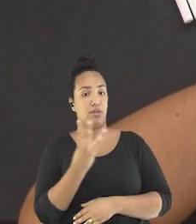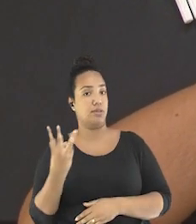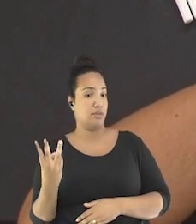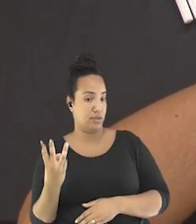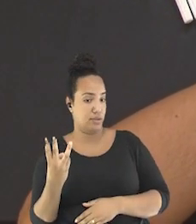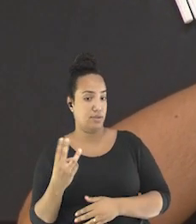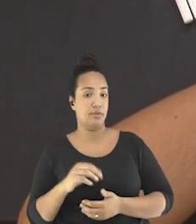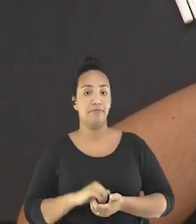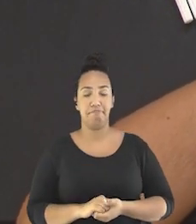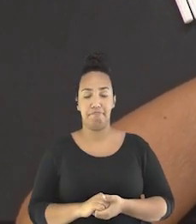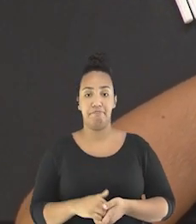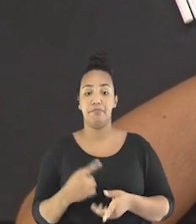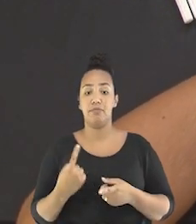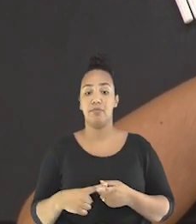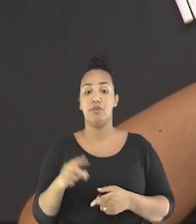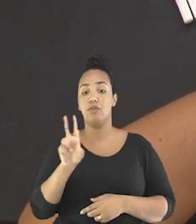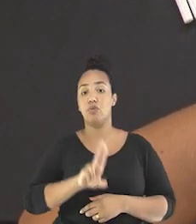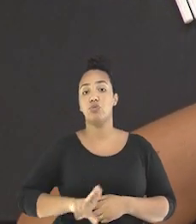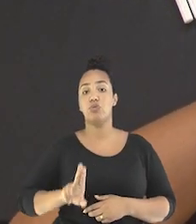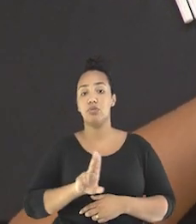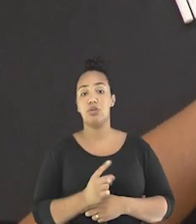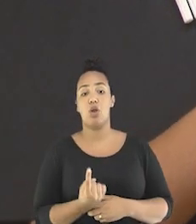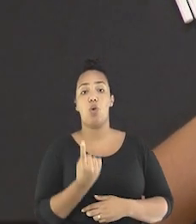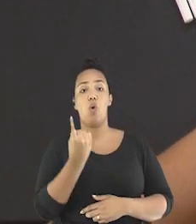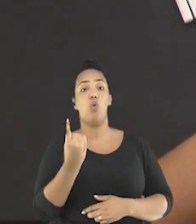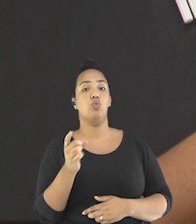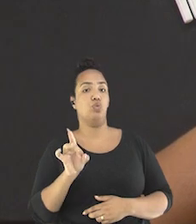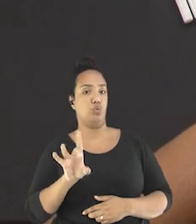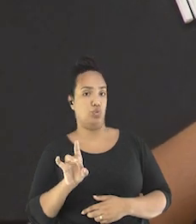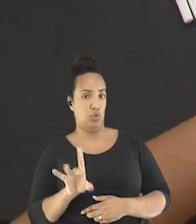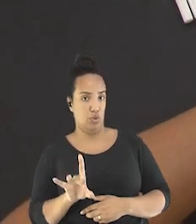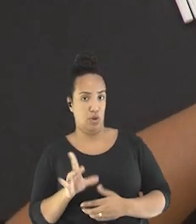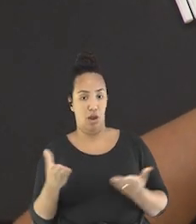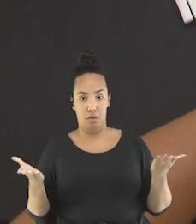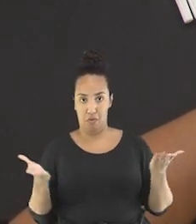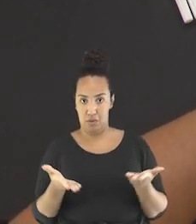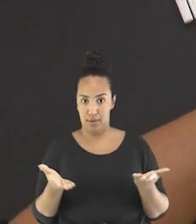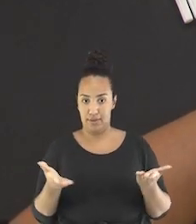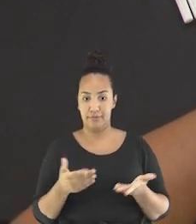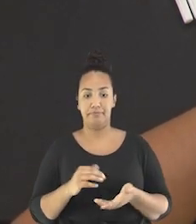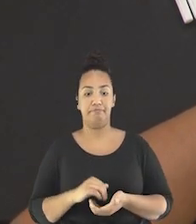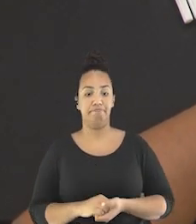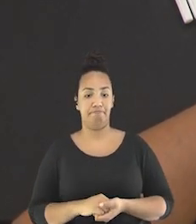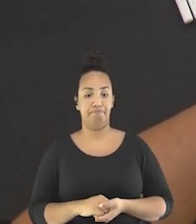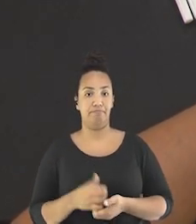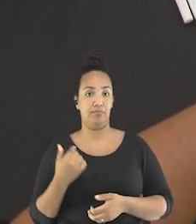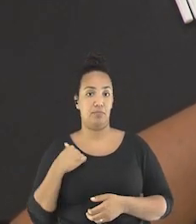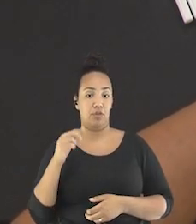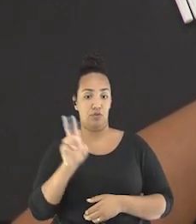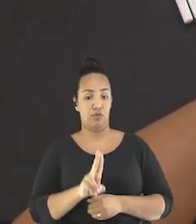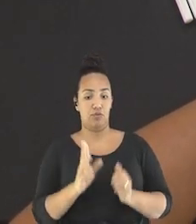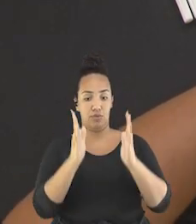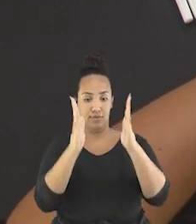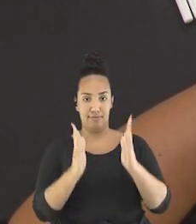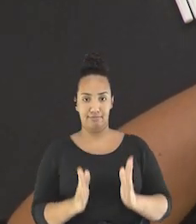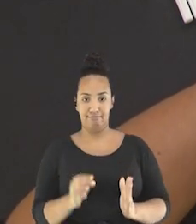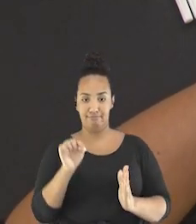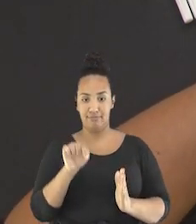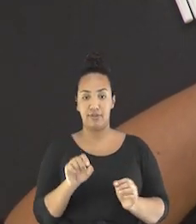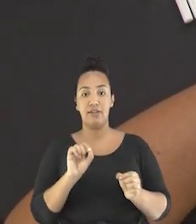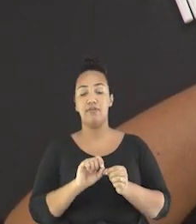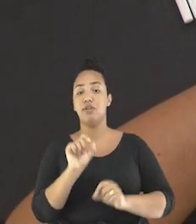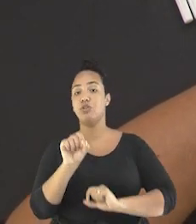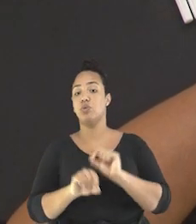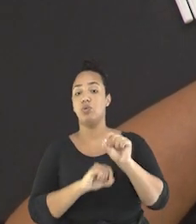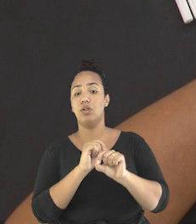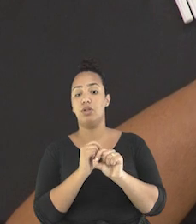em 3, assim, fiz uma marquinha. Porque nós só vamos usar uma parte, tá bom? Nesse momento. Então, eu vou usar essa parte